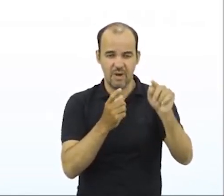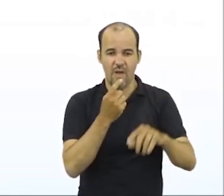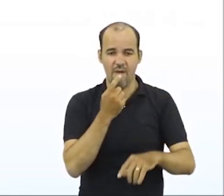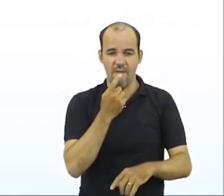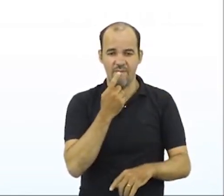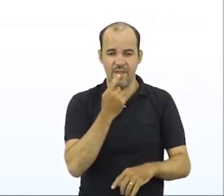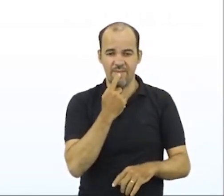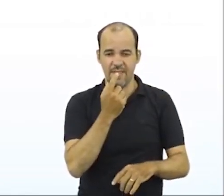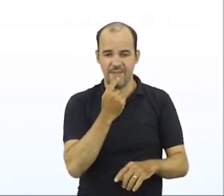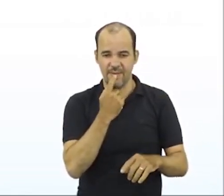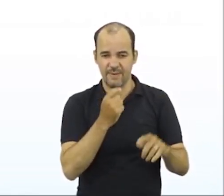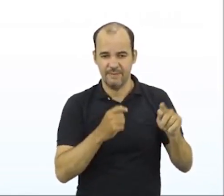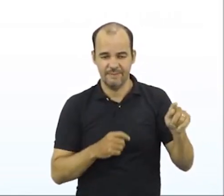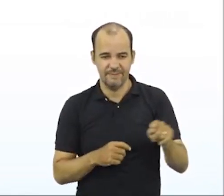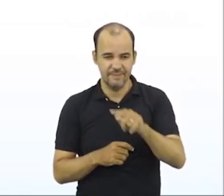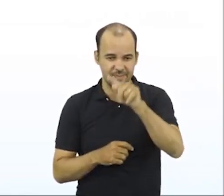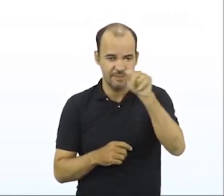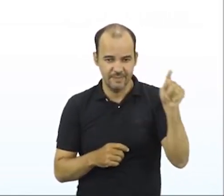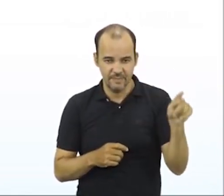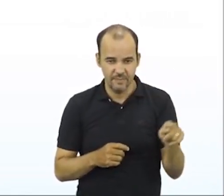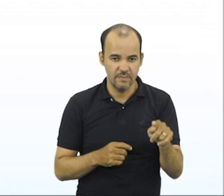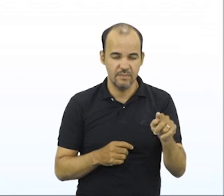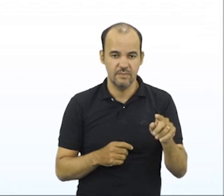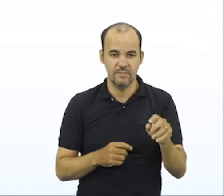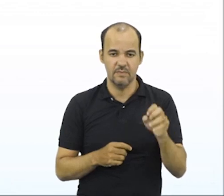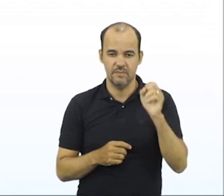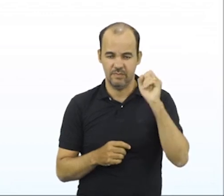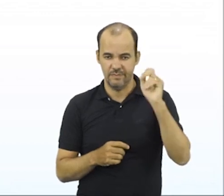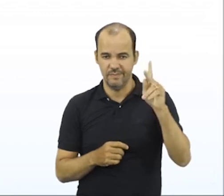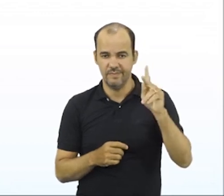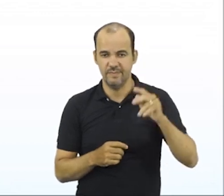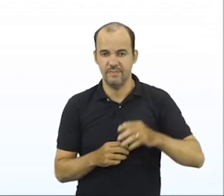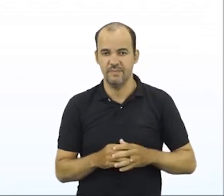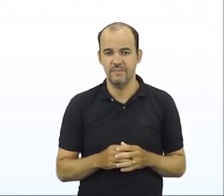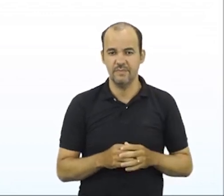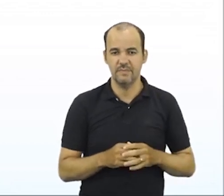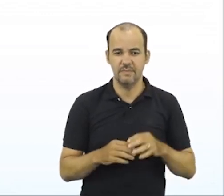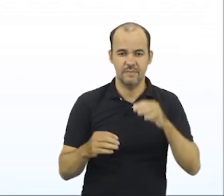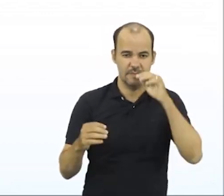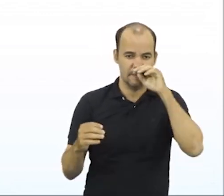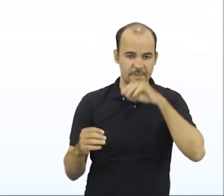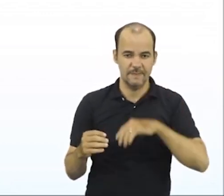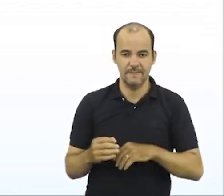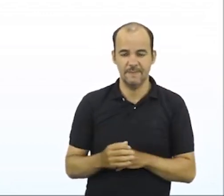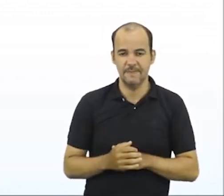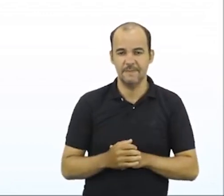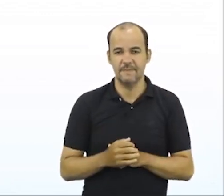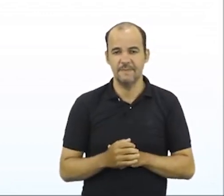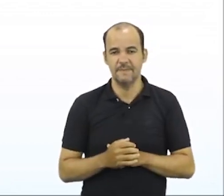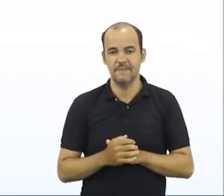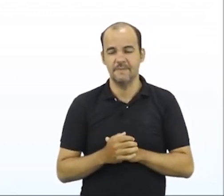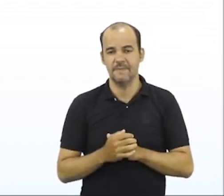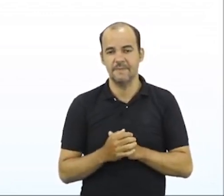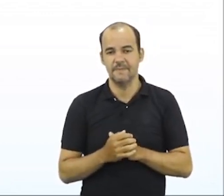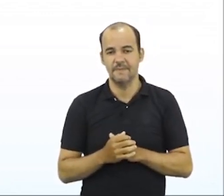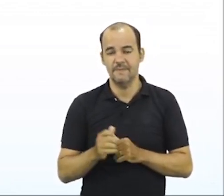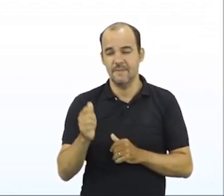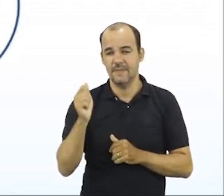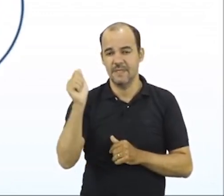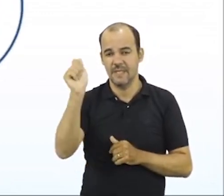Eu vou ter uma célula assim. Como ficou bonitinho o meu desenho. E aqui eu vou ter outra célula assim. Fazer